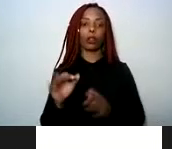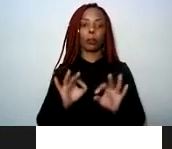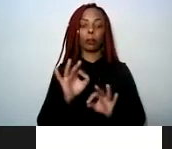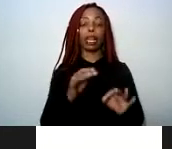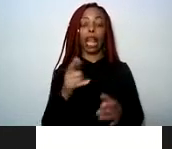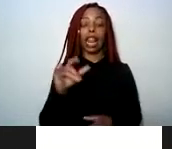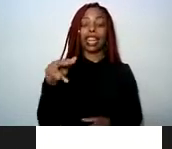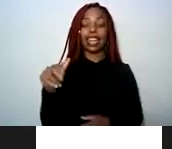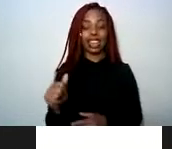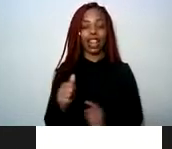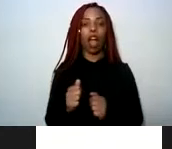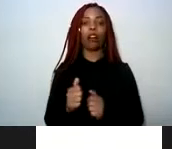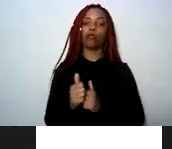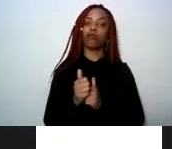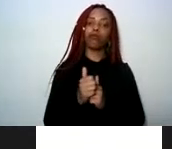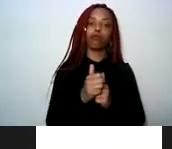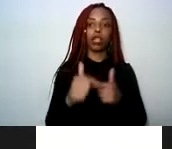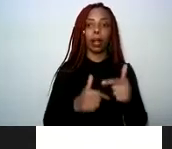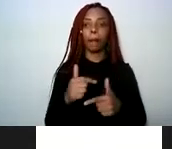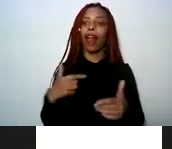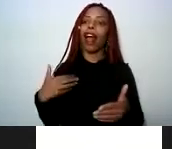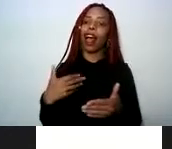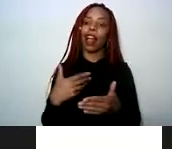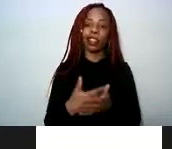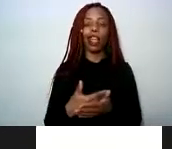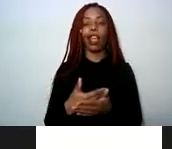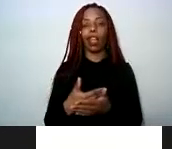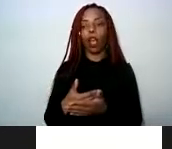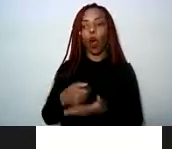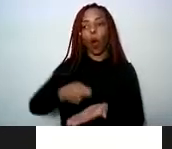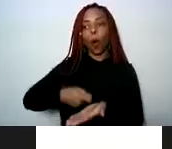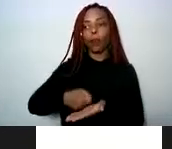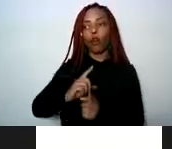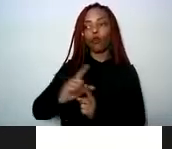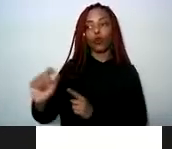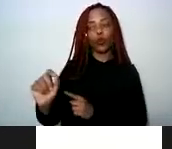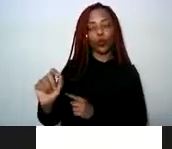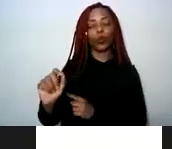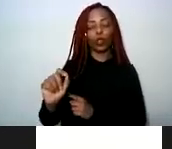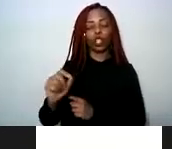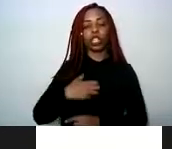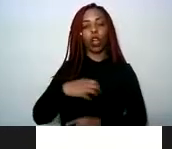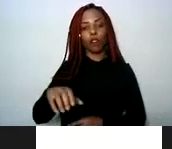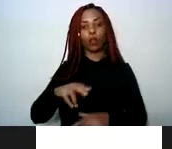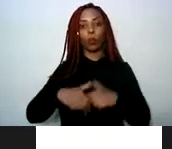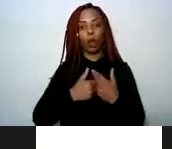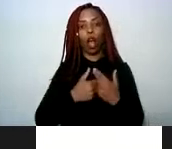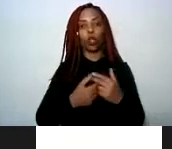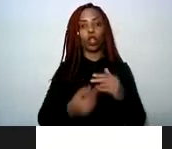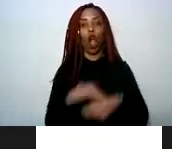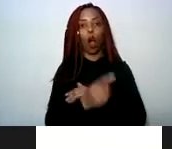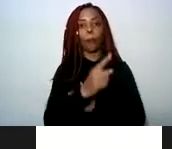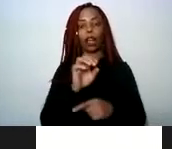forçada a sair de Salvador por conta do golpe de estado ocorrida em agosto de 64 quando a concretagem estava